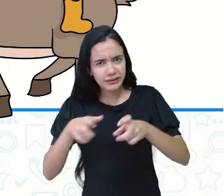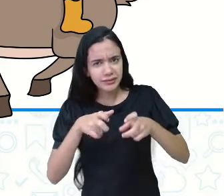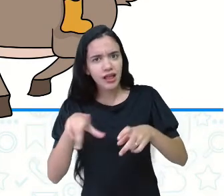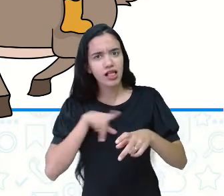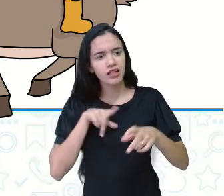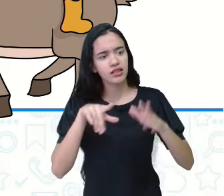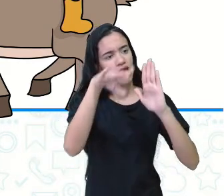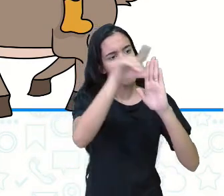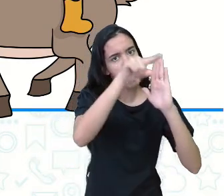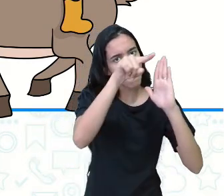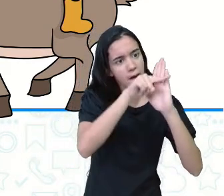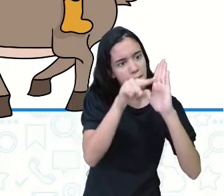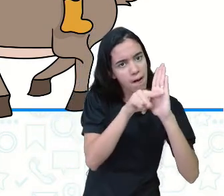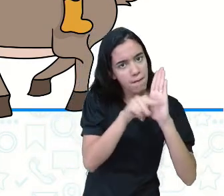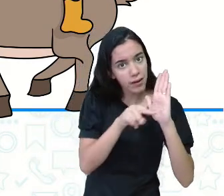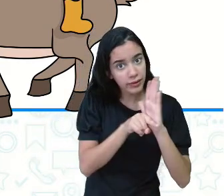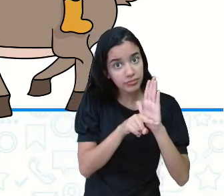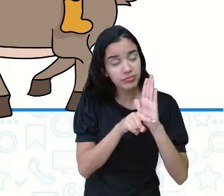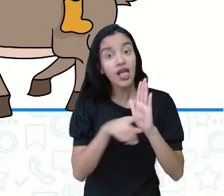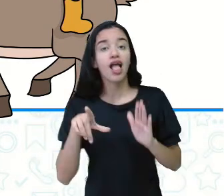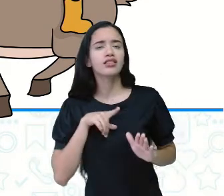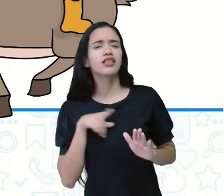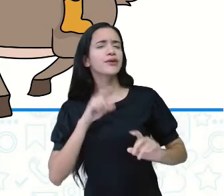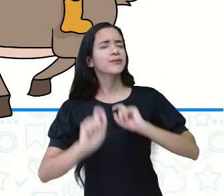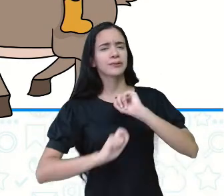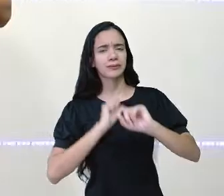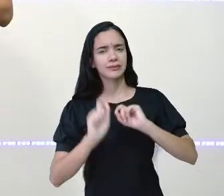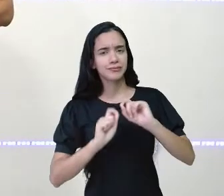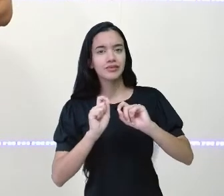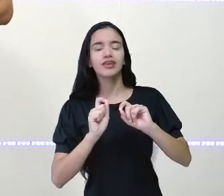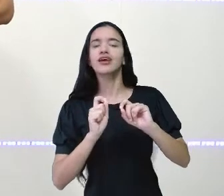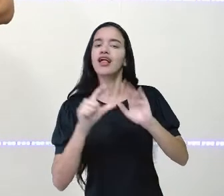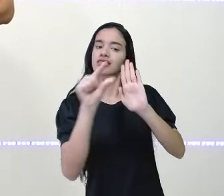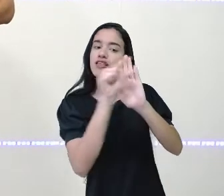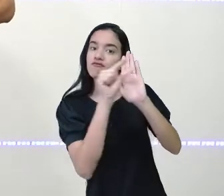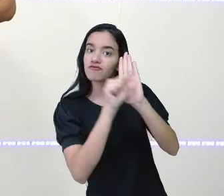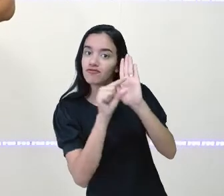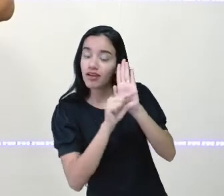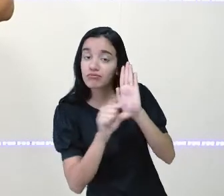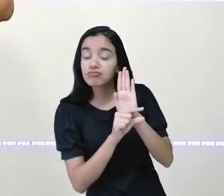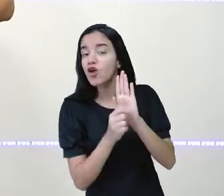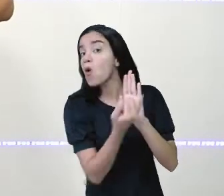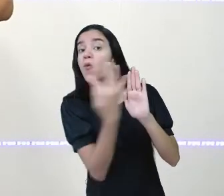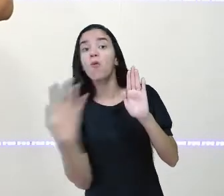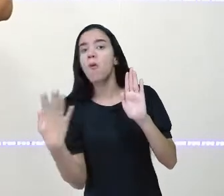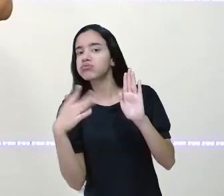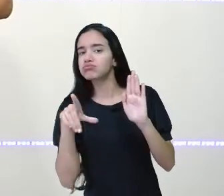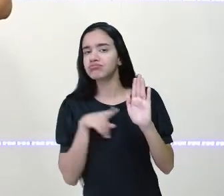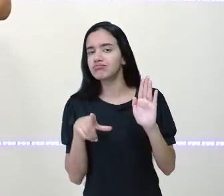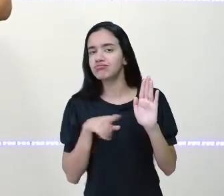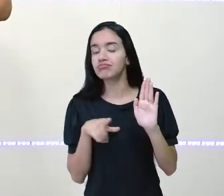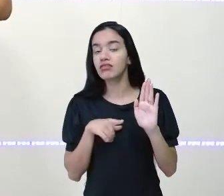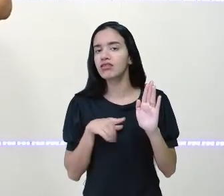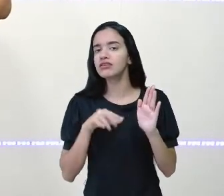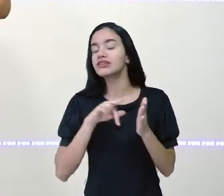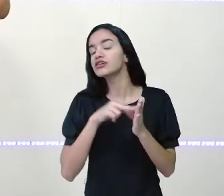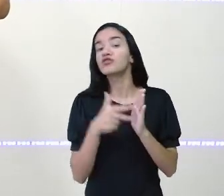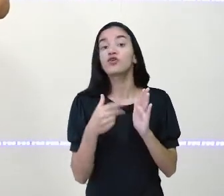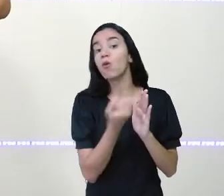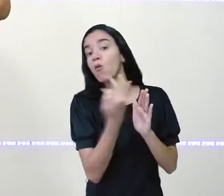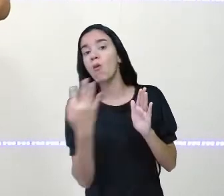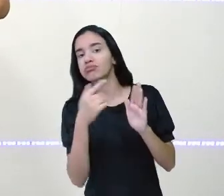tem linhas? Então, tem o que, gente? Tem versos, não é? E quantos versos? Ou seja,